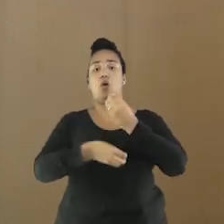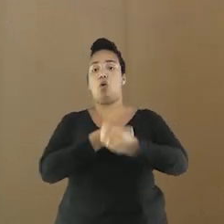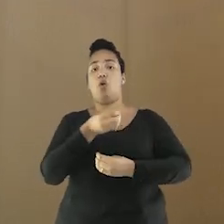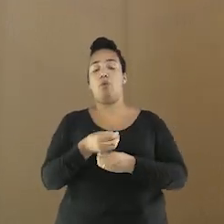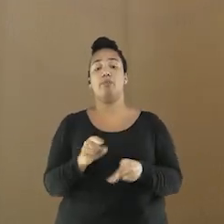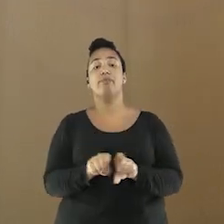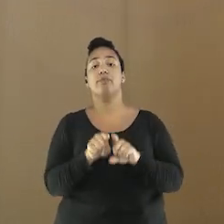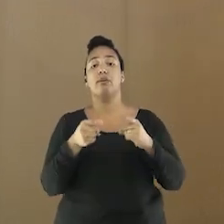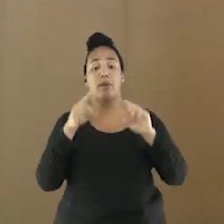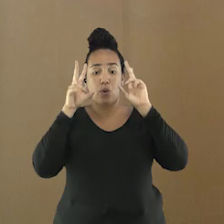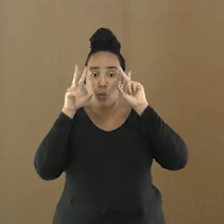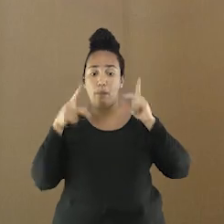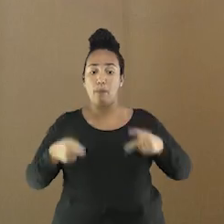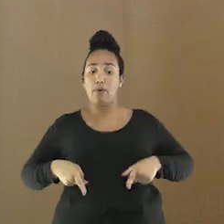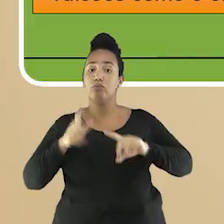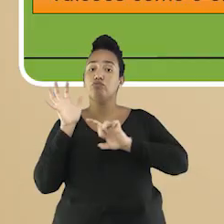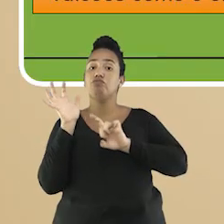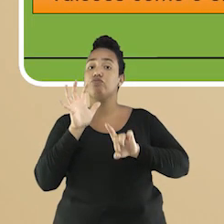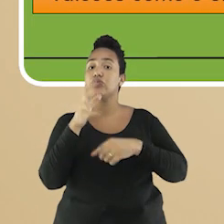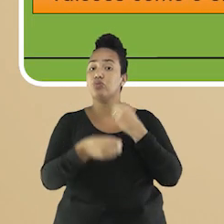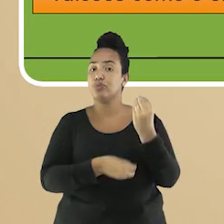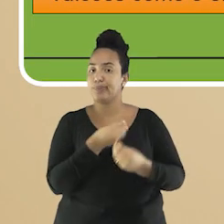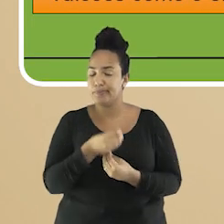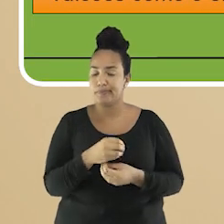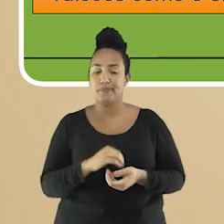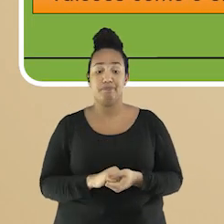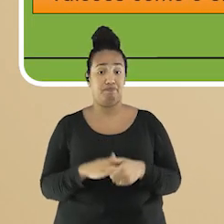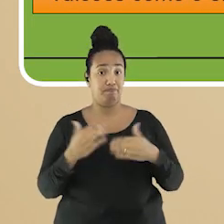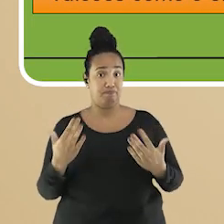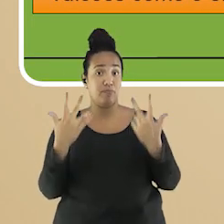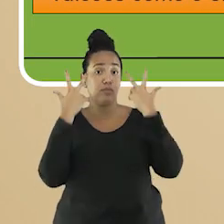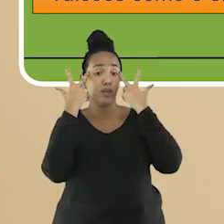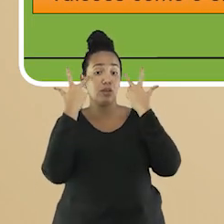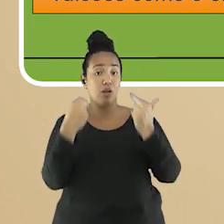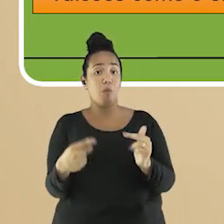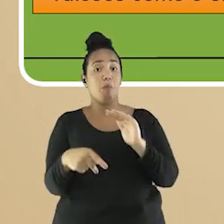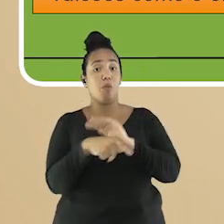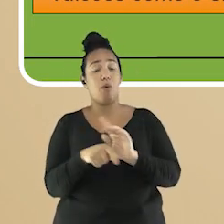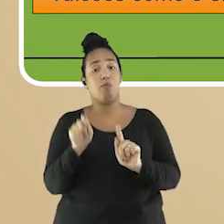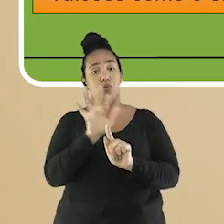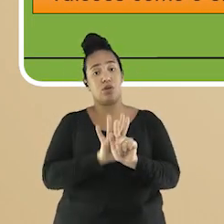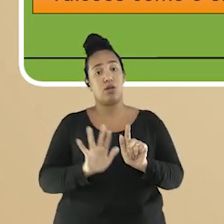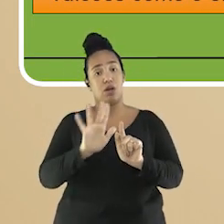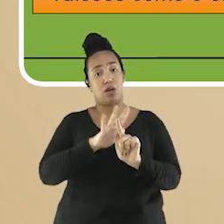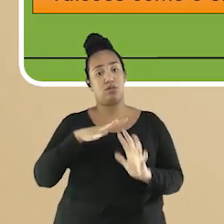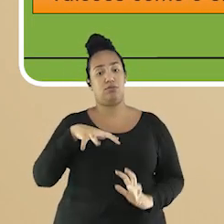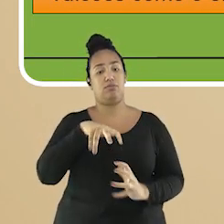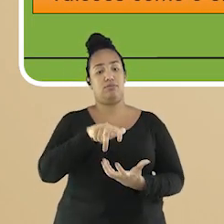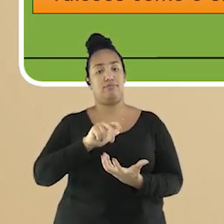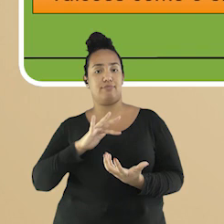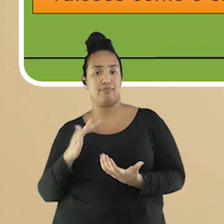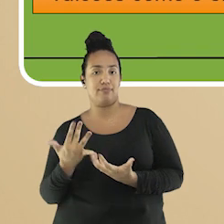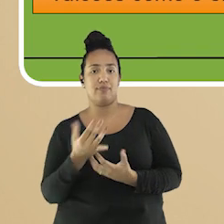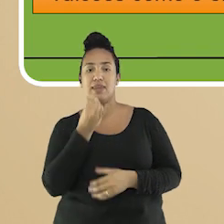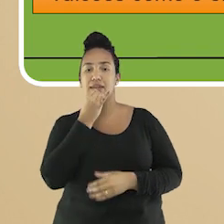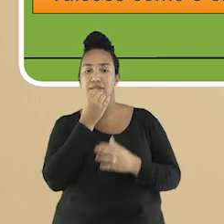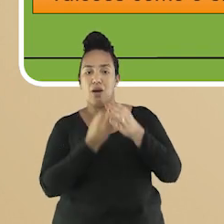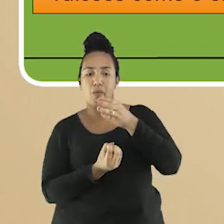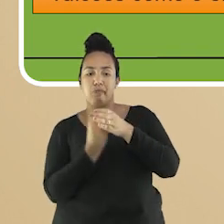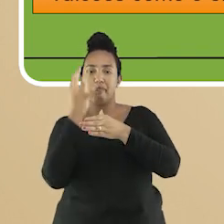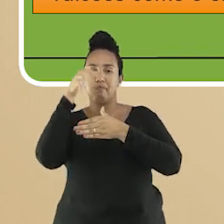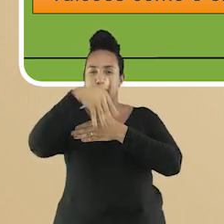meio da interferência humana. Sua origem natural vem dos gases liberados na atmosfera por vulcões, como é o caso do gás